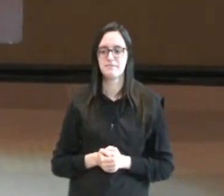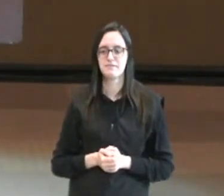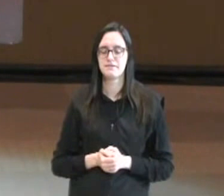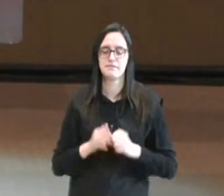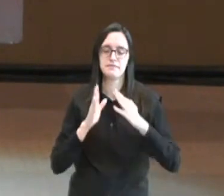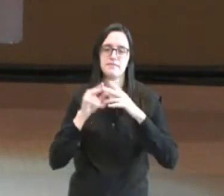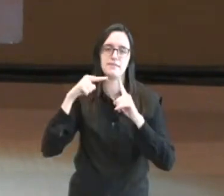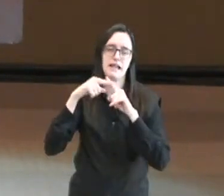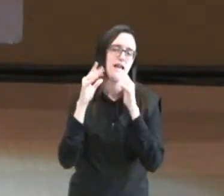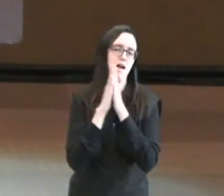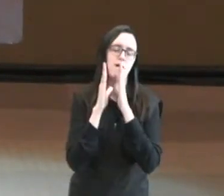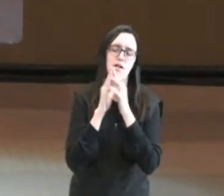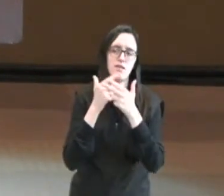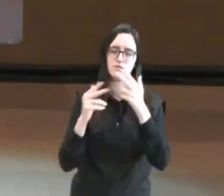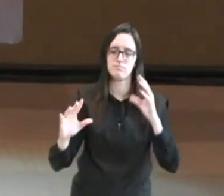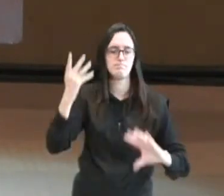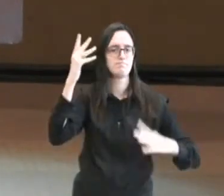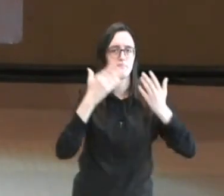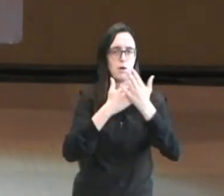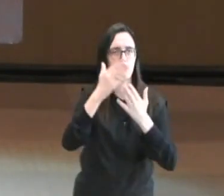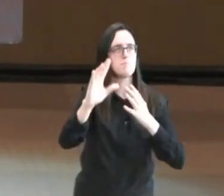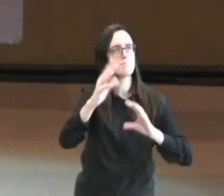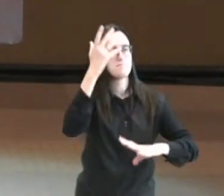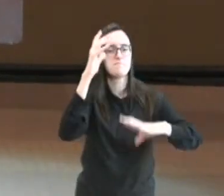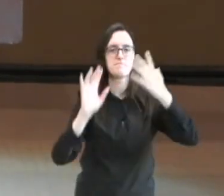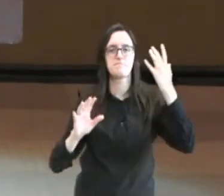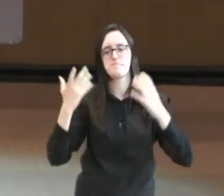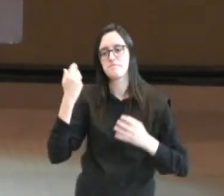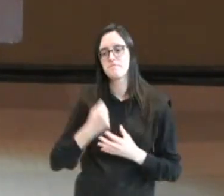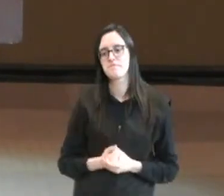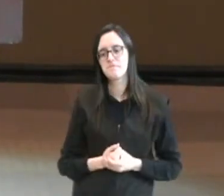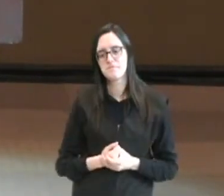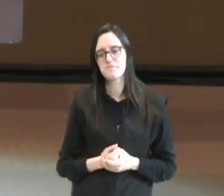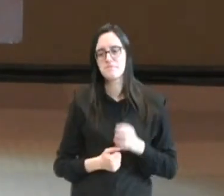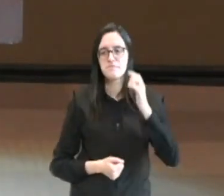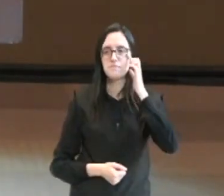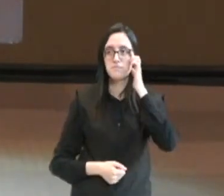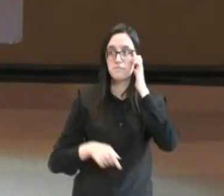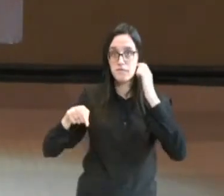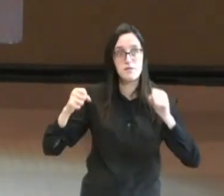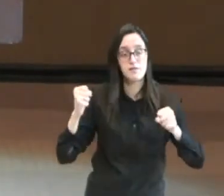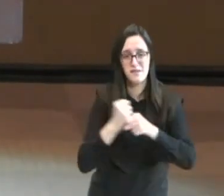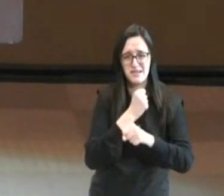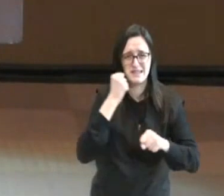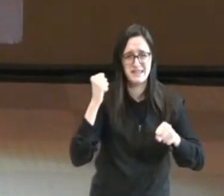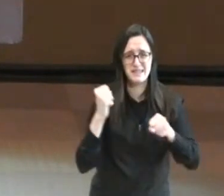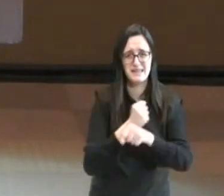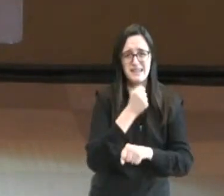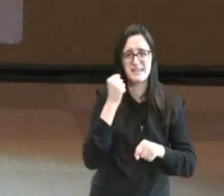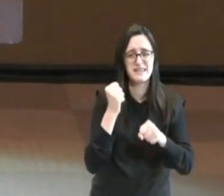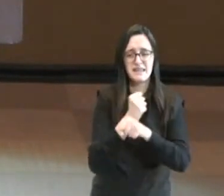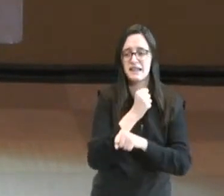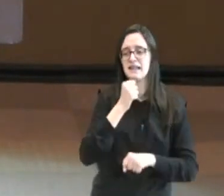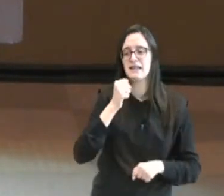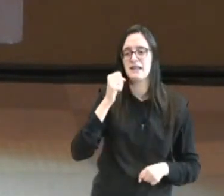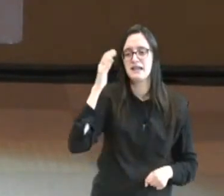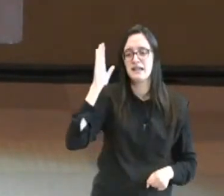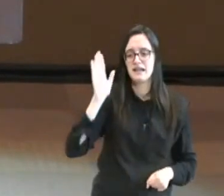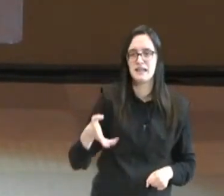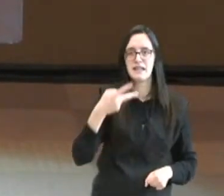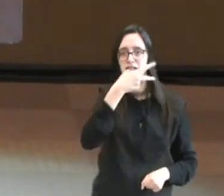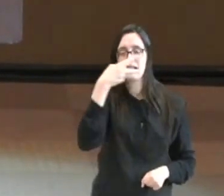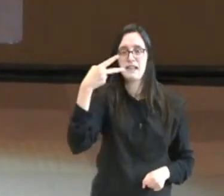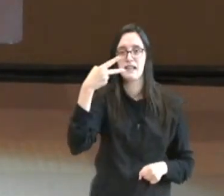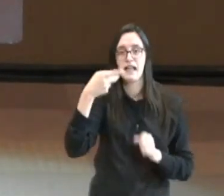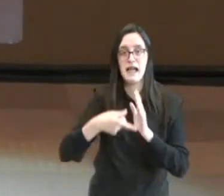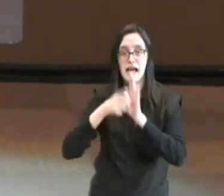igreja ora, irmãos, as coisas acontecem. Esta obra aqui estava para ser embargada 2 semanas